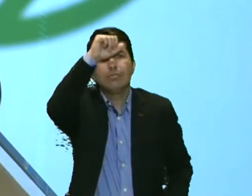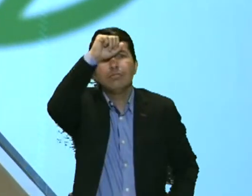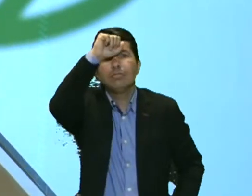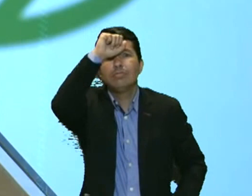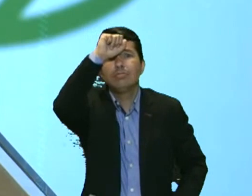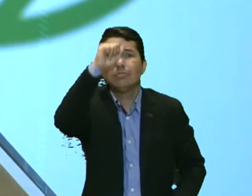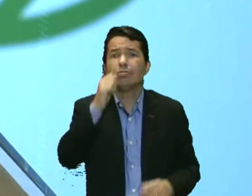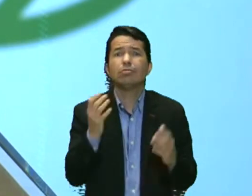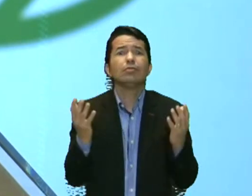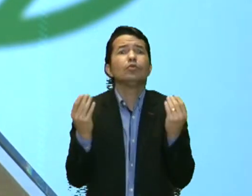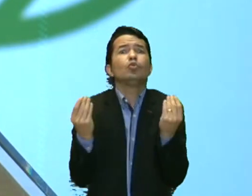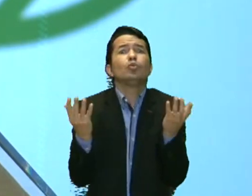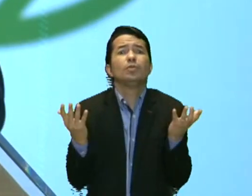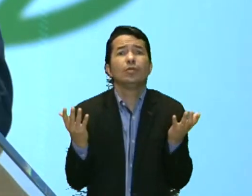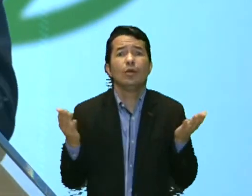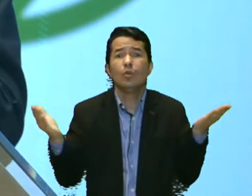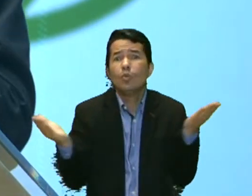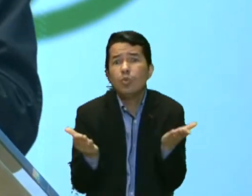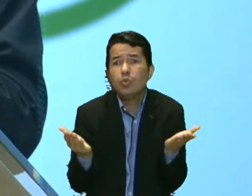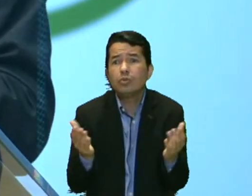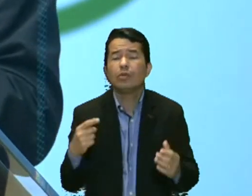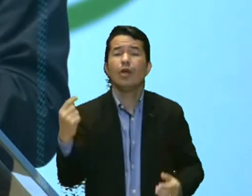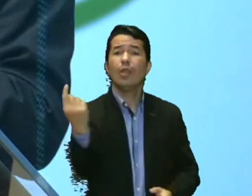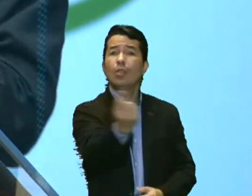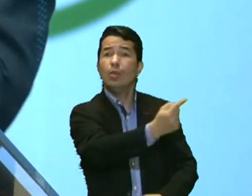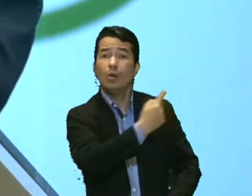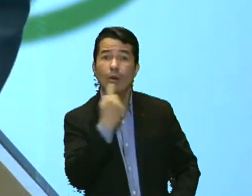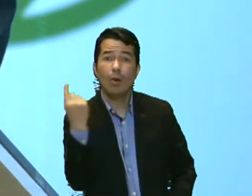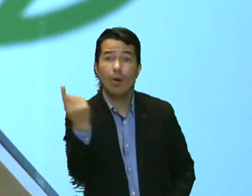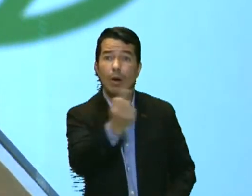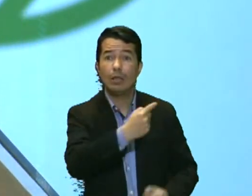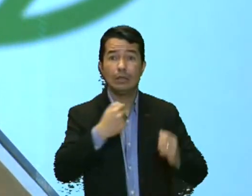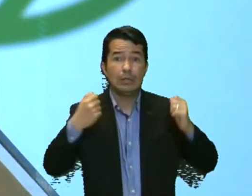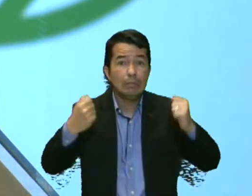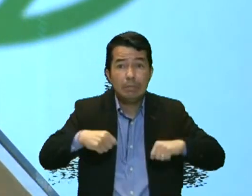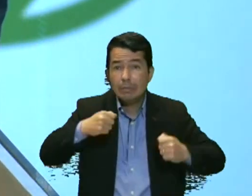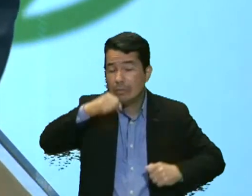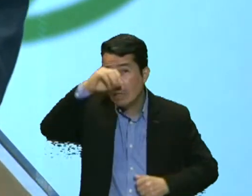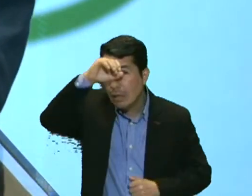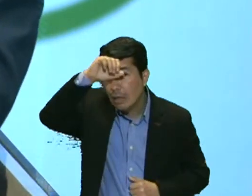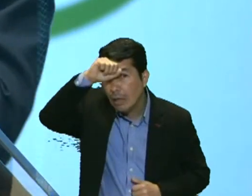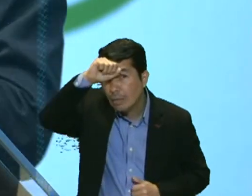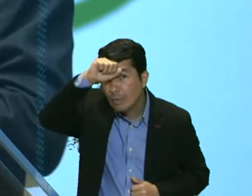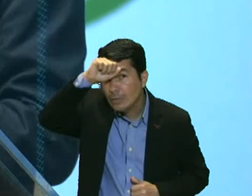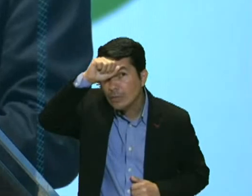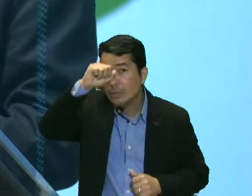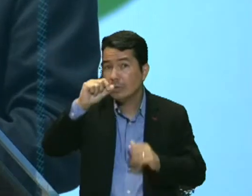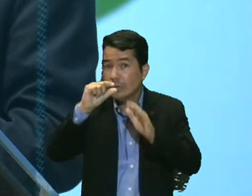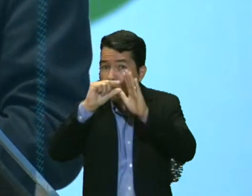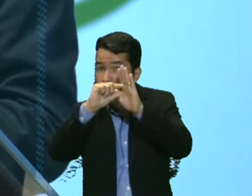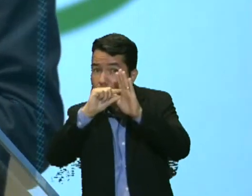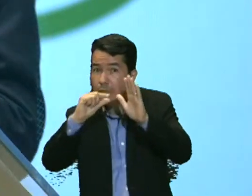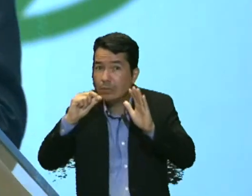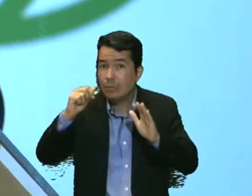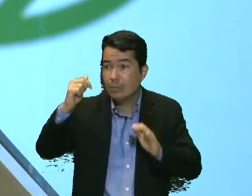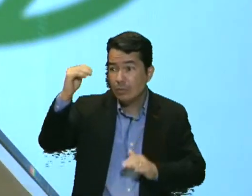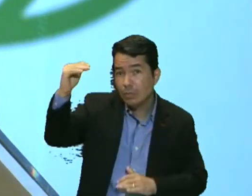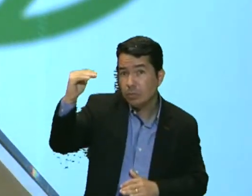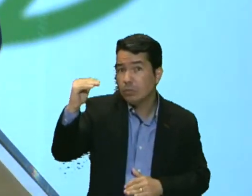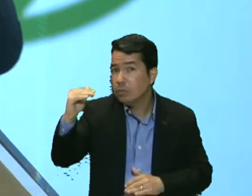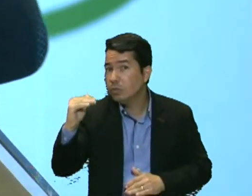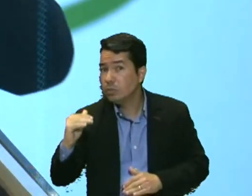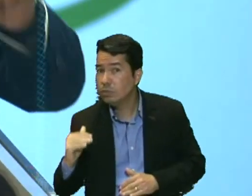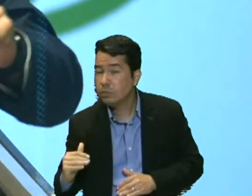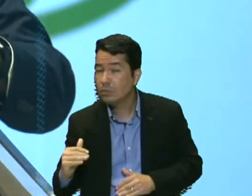grato nos dias que estamos vivendo, aprendendo com estes versos que nós lemos? A